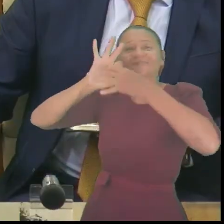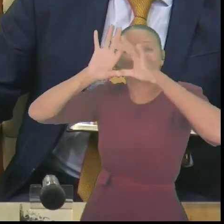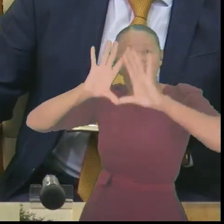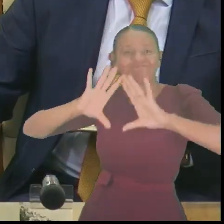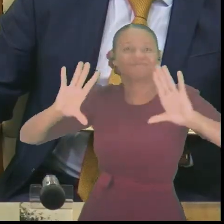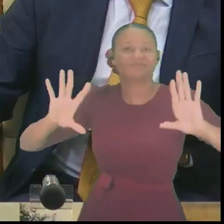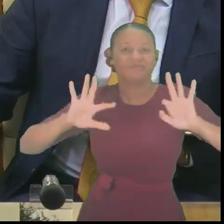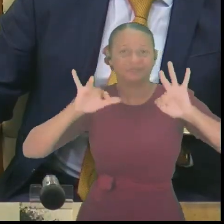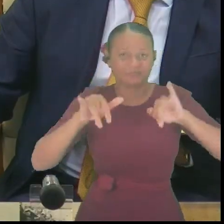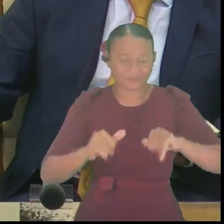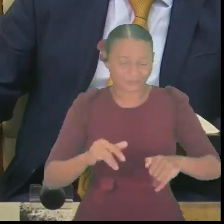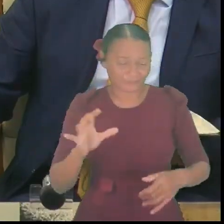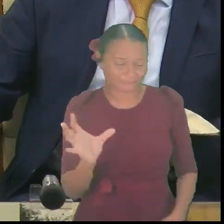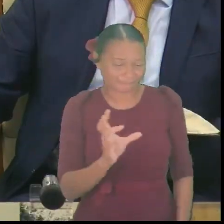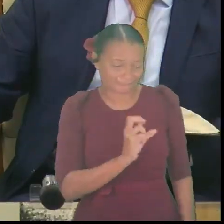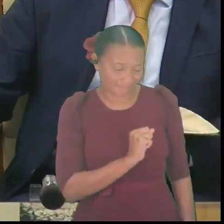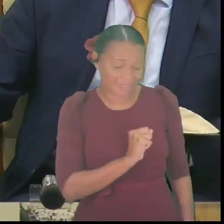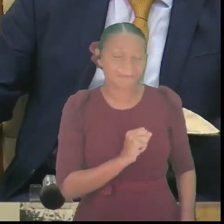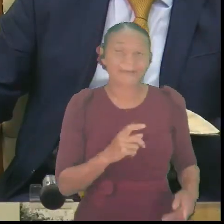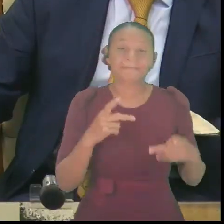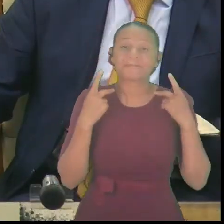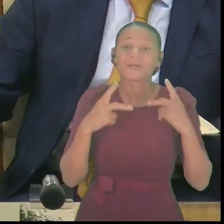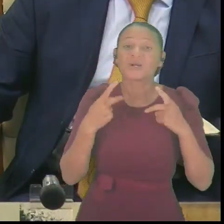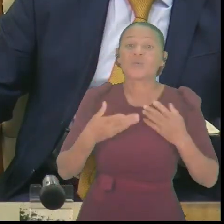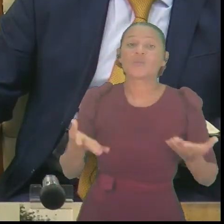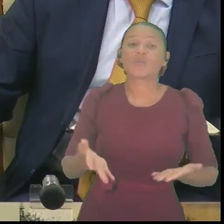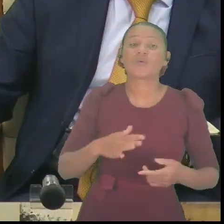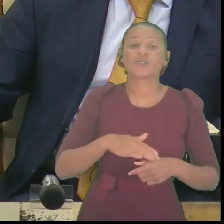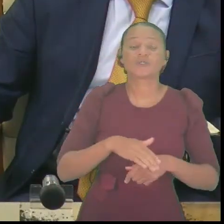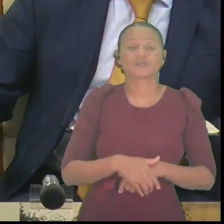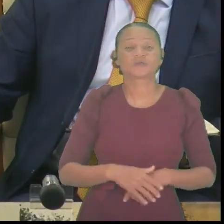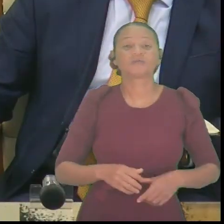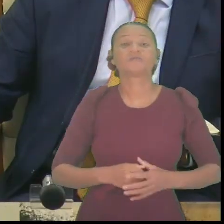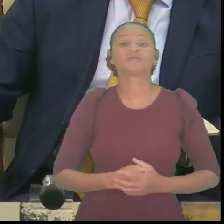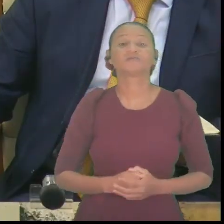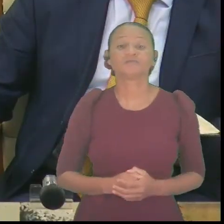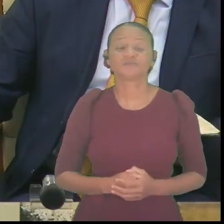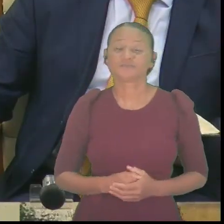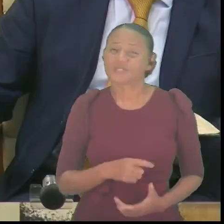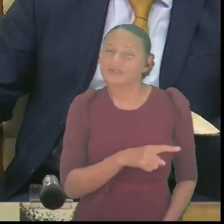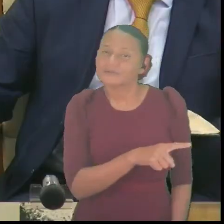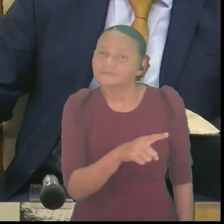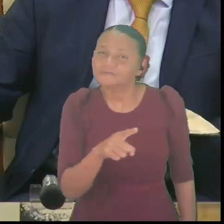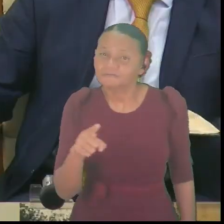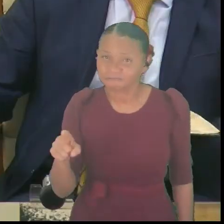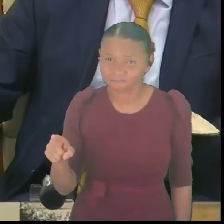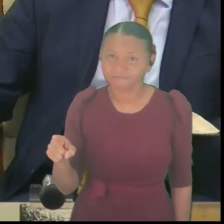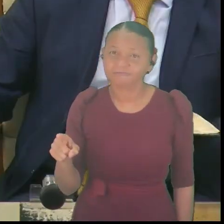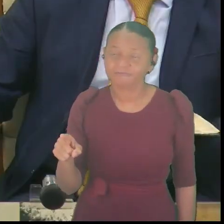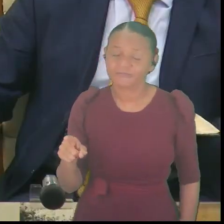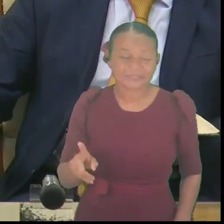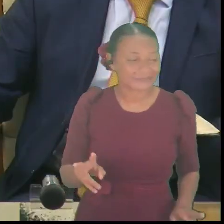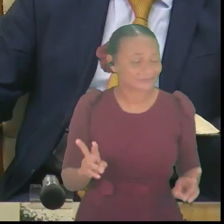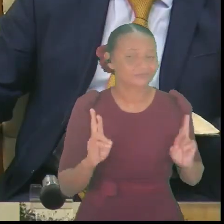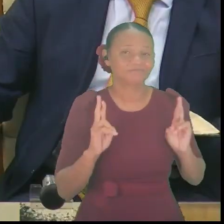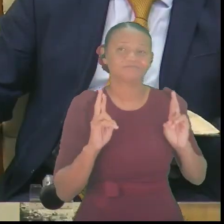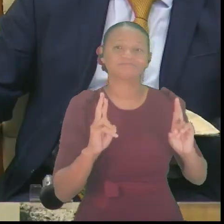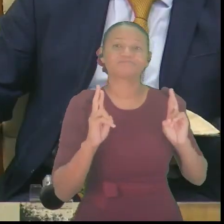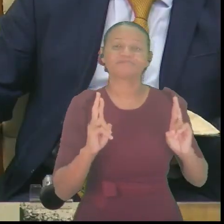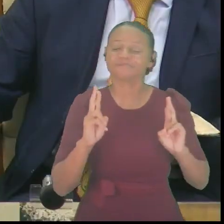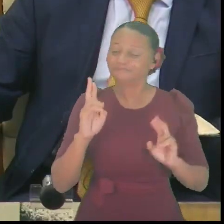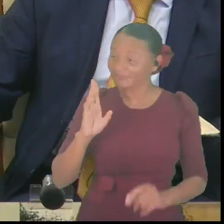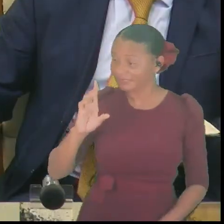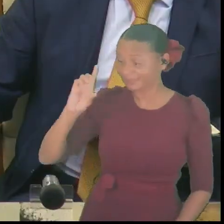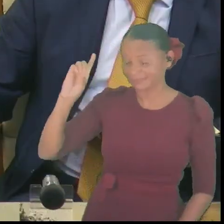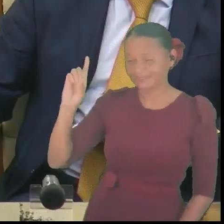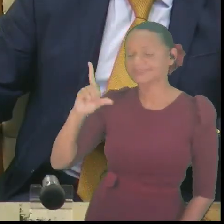E eu finalizo, queridos, a minha palavra nessa noite, dizendo vocês a expectativa que Deus tem a nosso